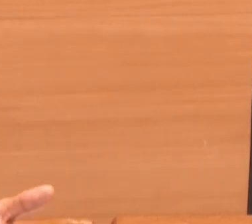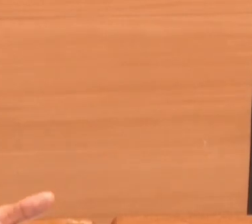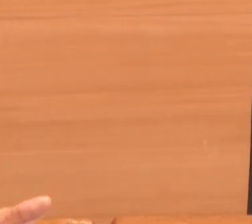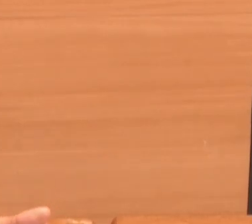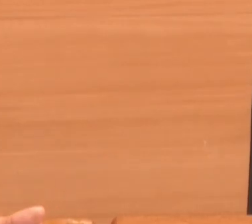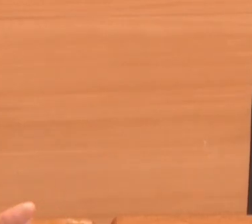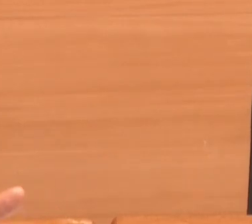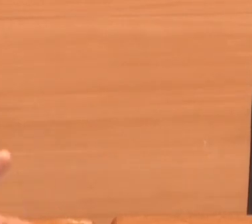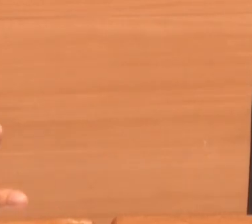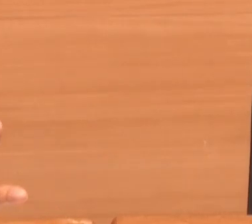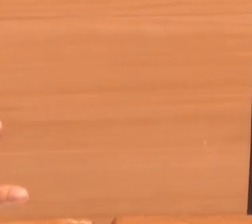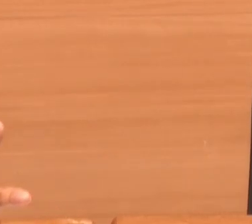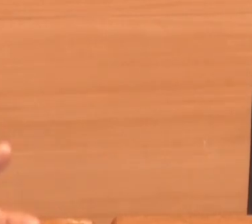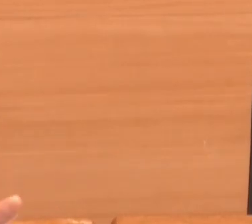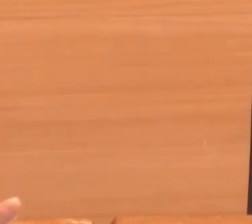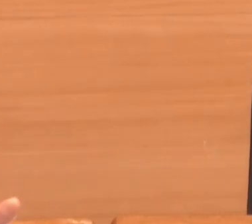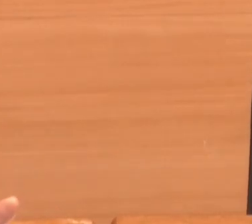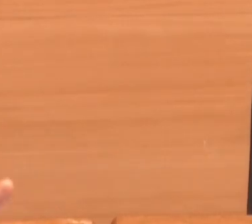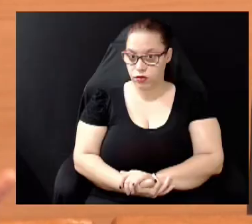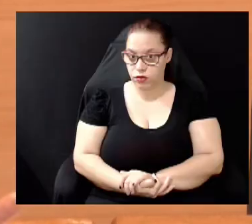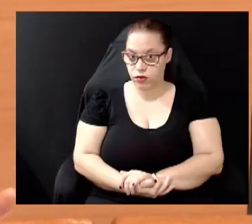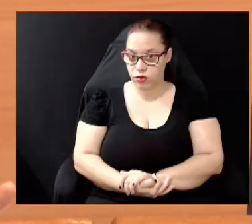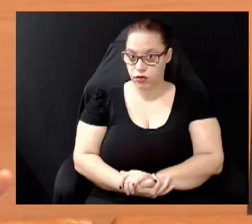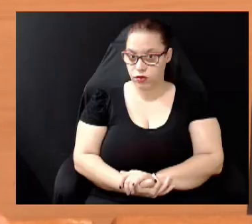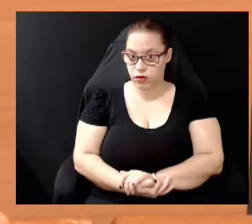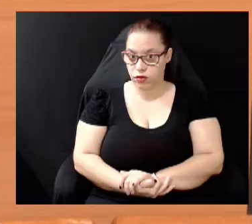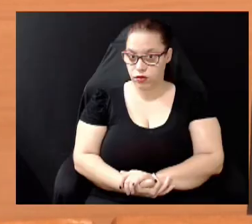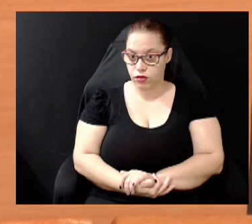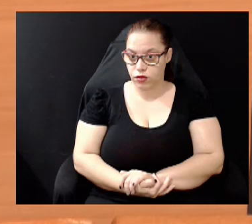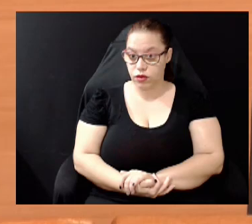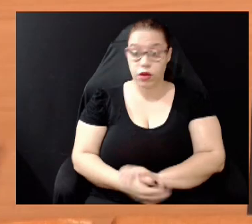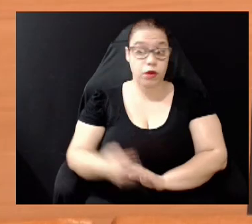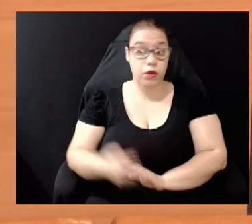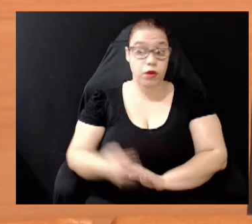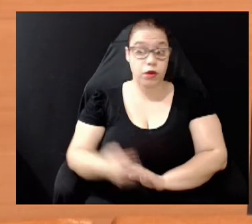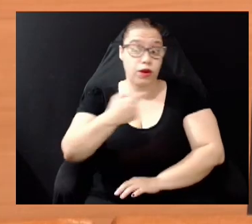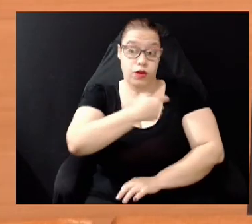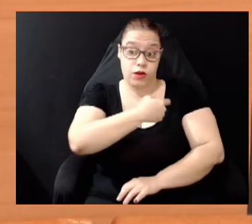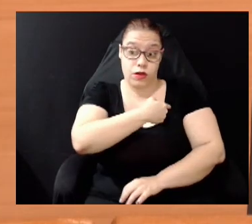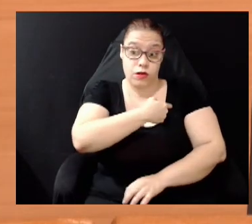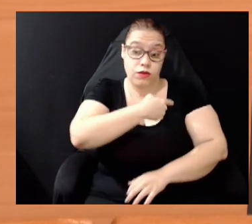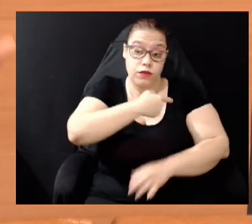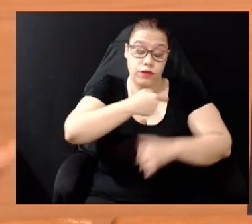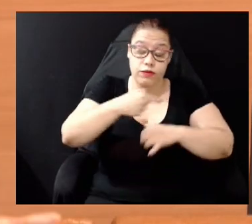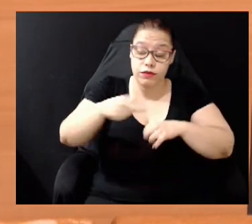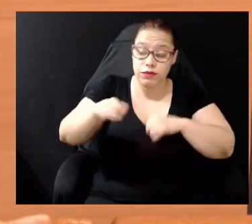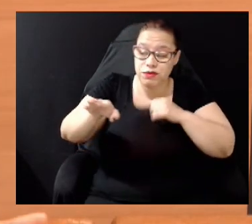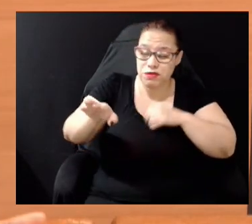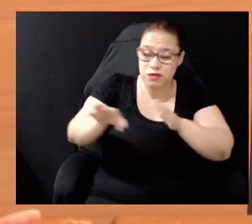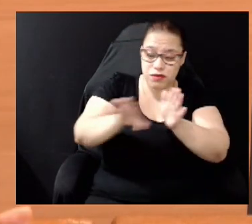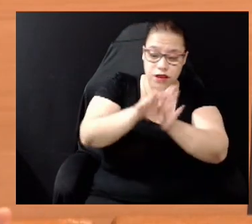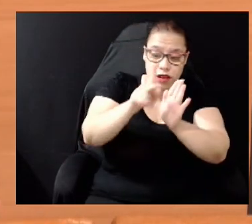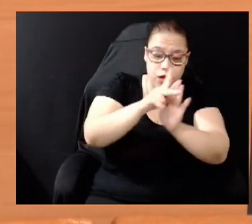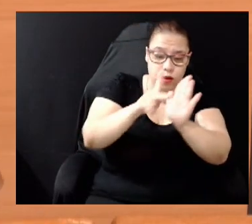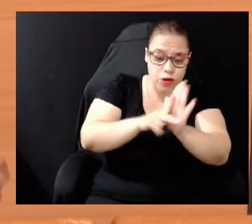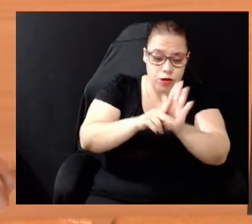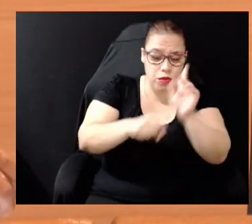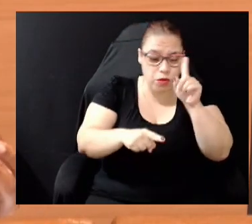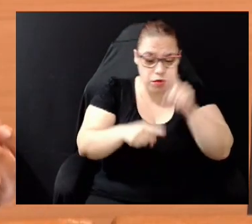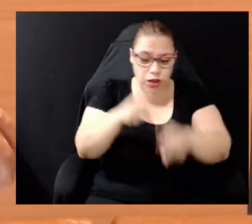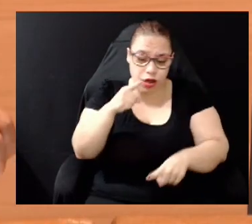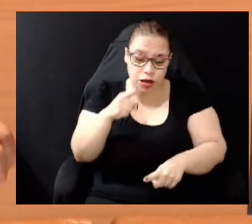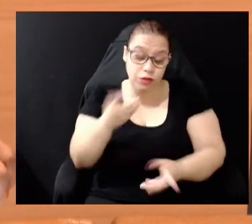com que seja mais seguro para nós, muitas vezes é aquilo que chega de projeto no plenário de proibição.